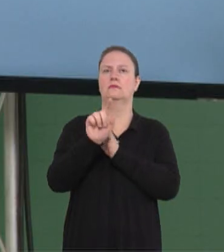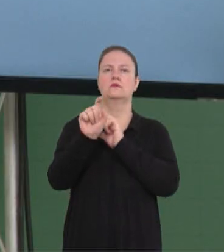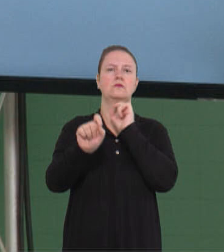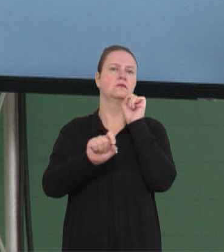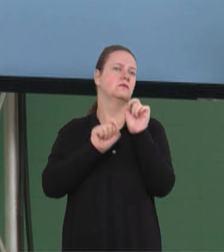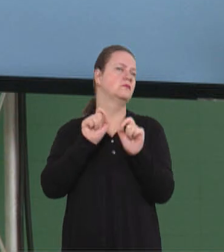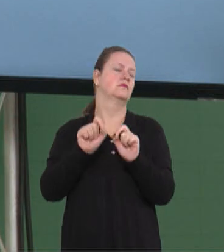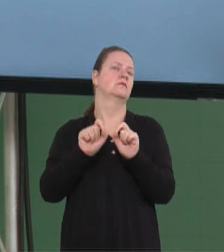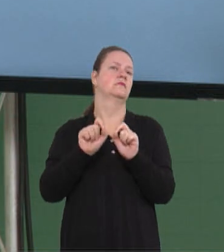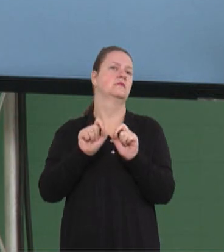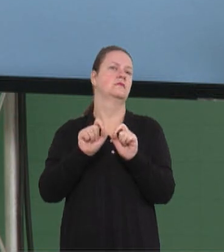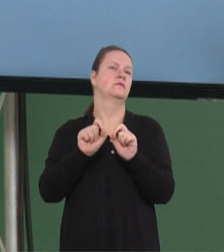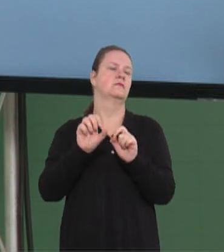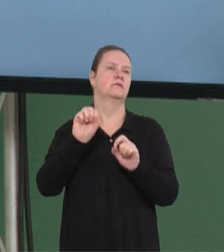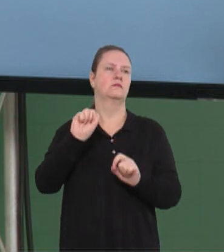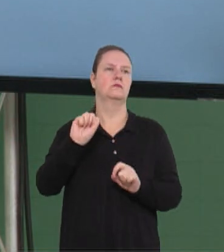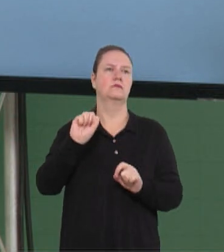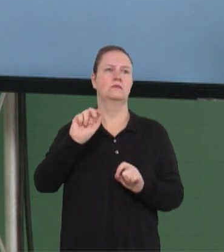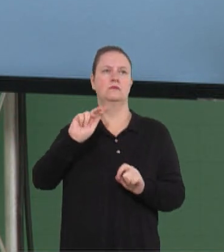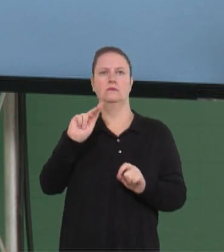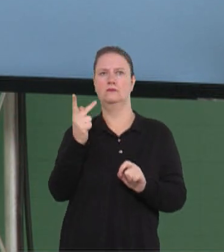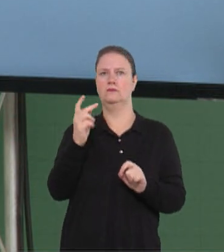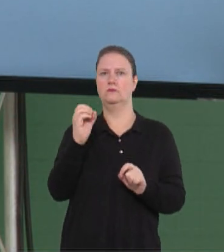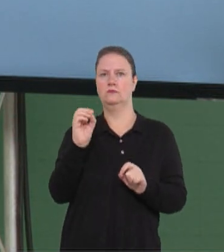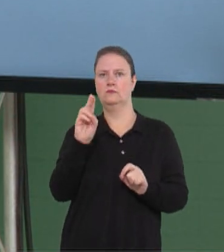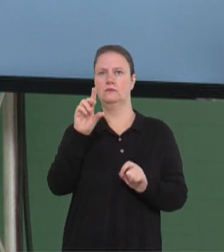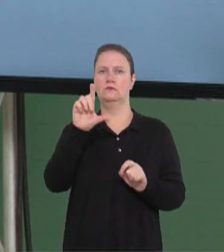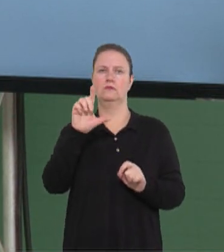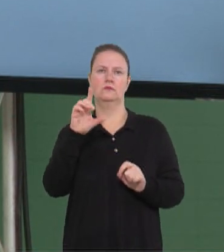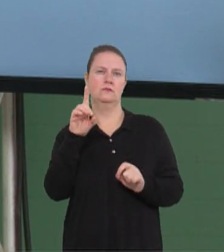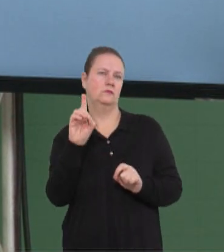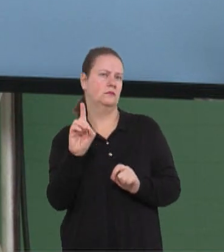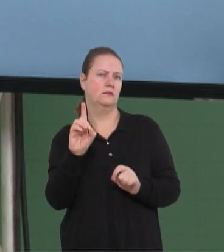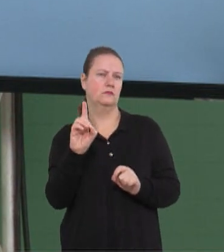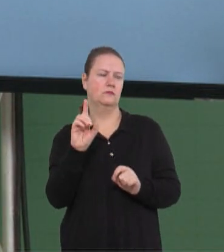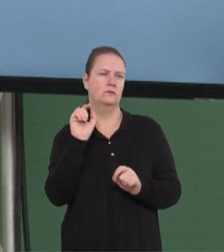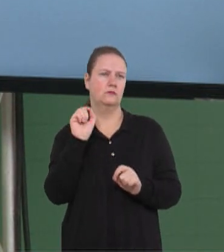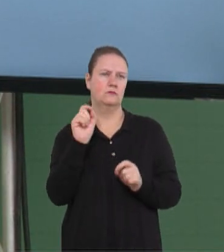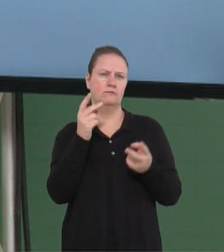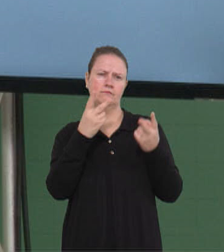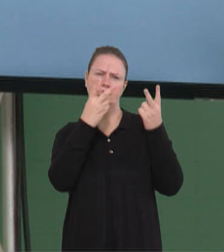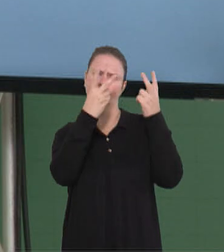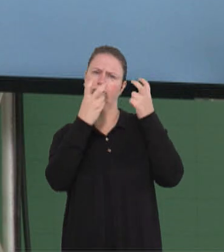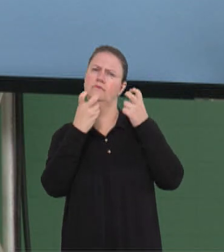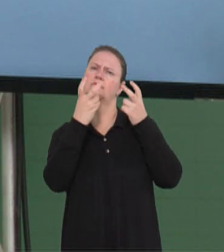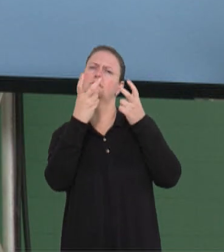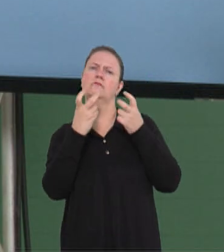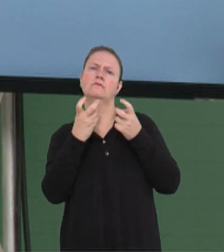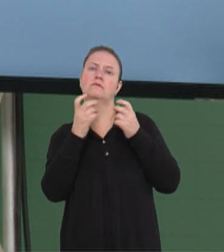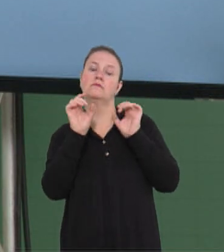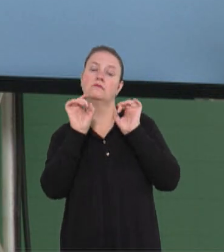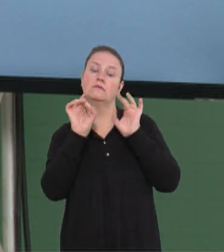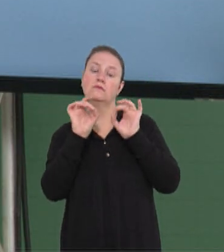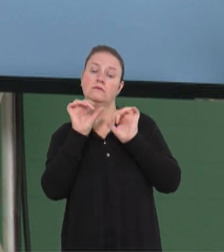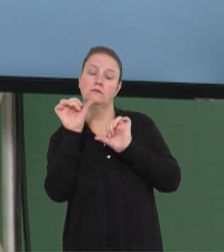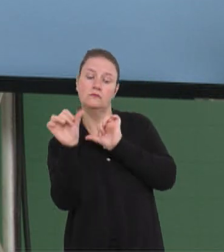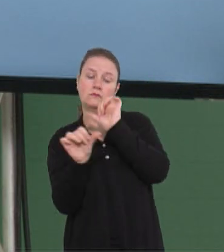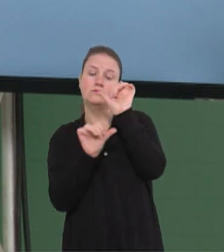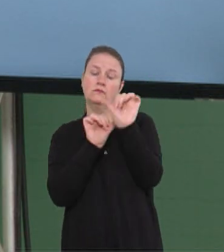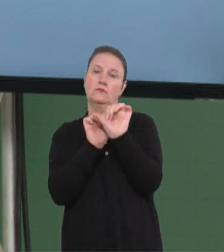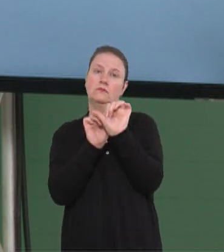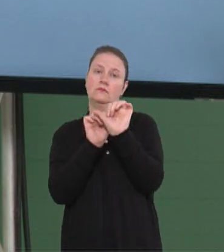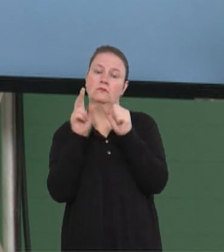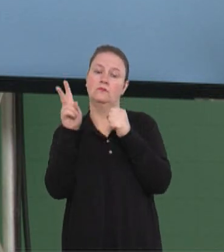seja justamente assim ó child i luz wade então repare que a gente só muda a posição